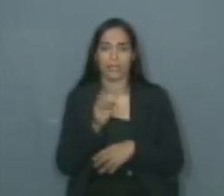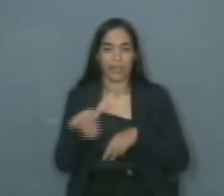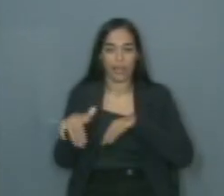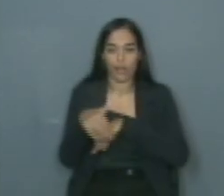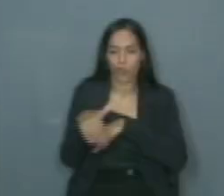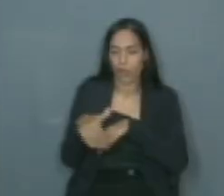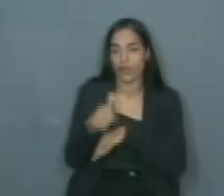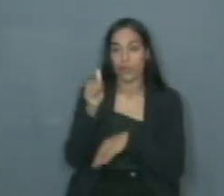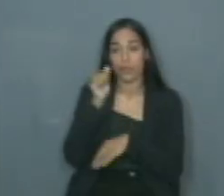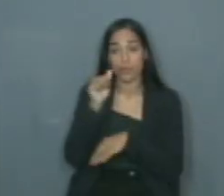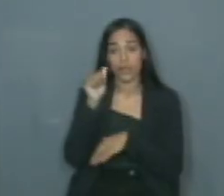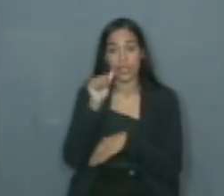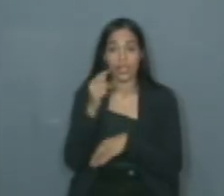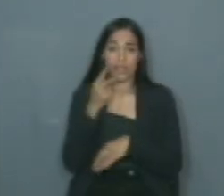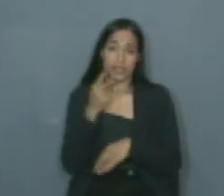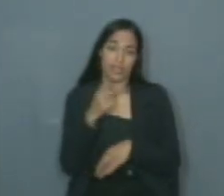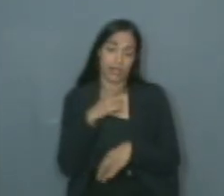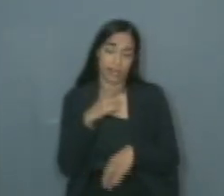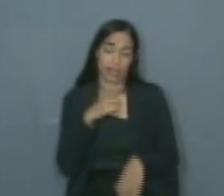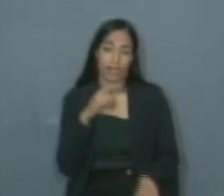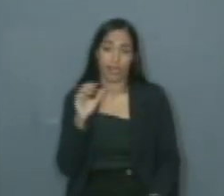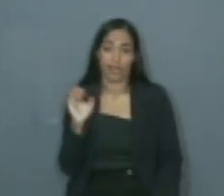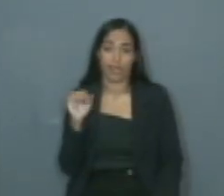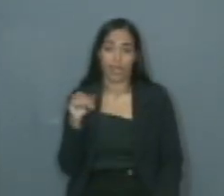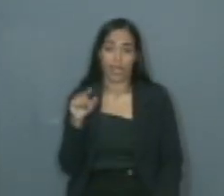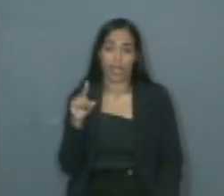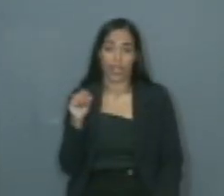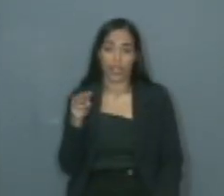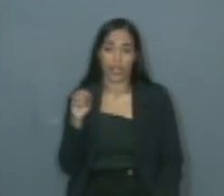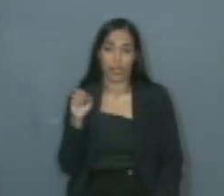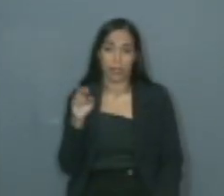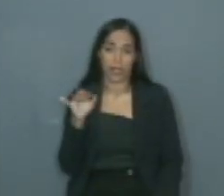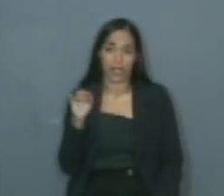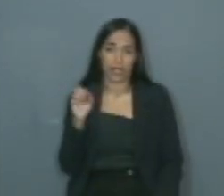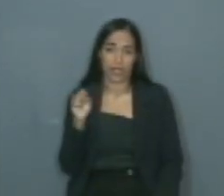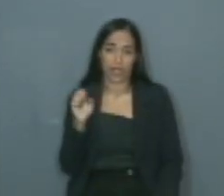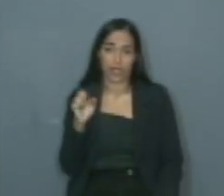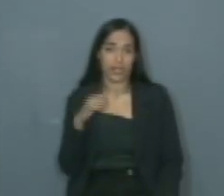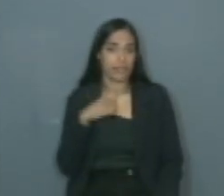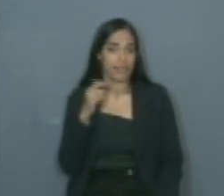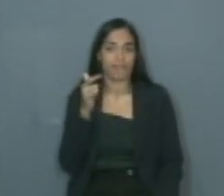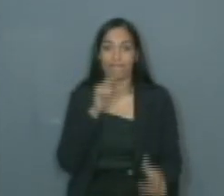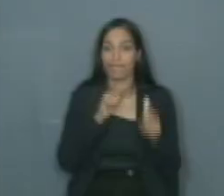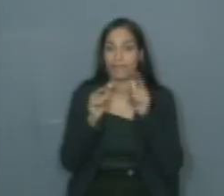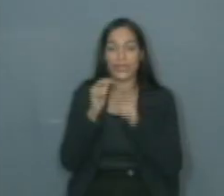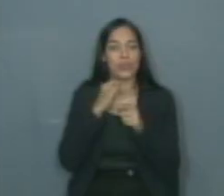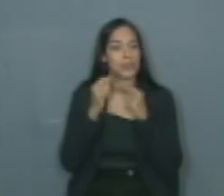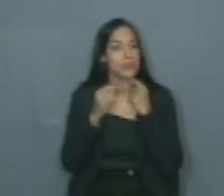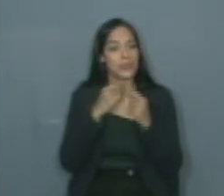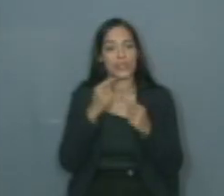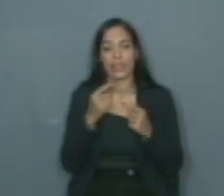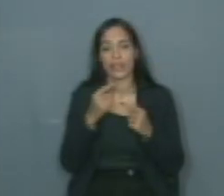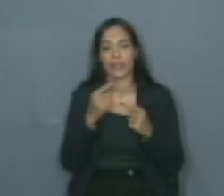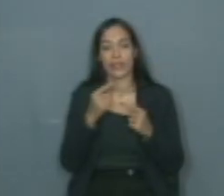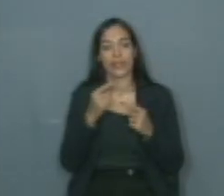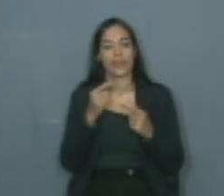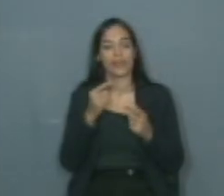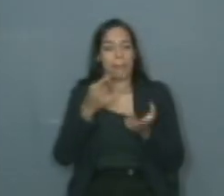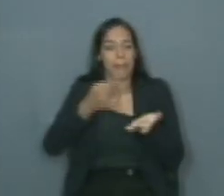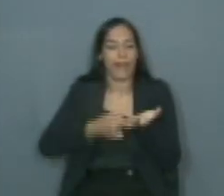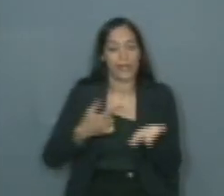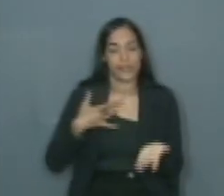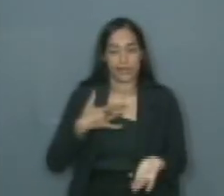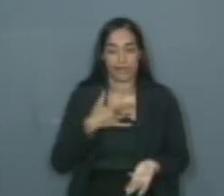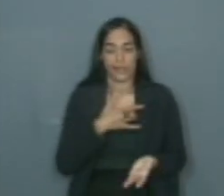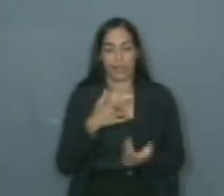ruas por mulheres que têm endometriose e que não conseguem ser alcançadas pelas políticas de saúde no nosso